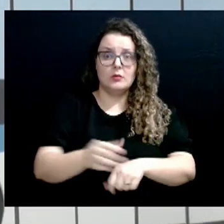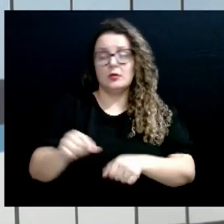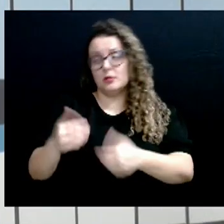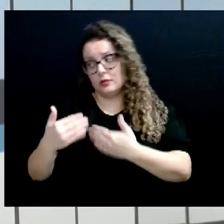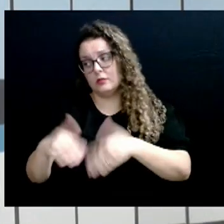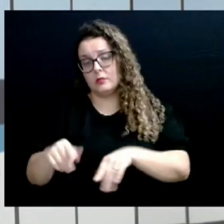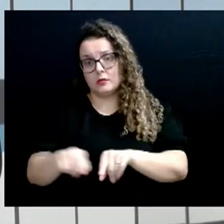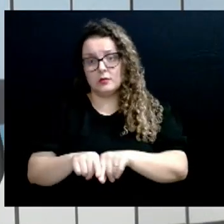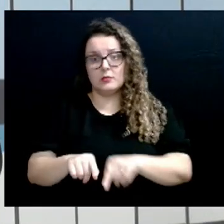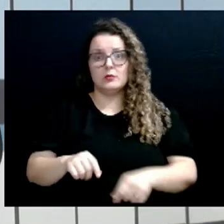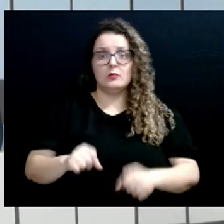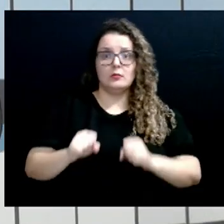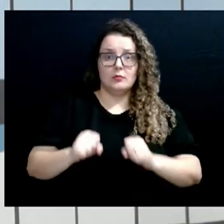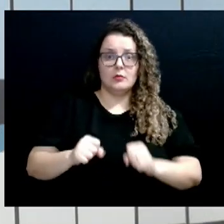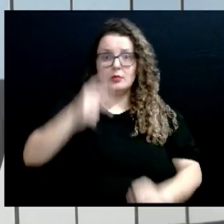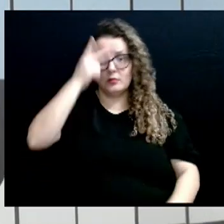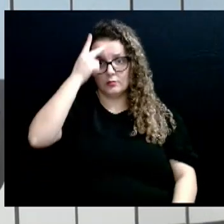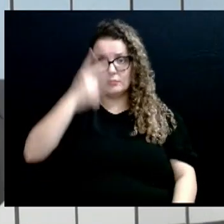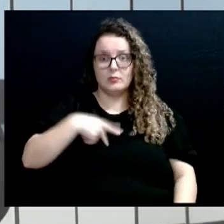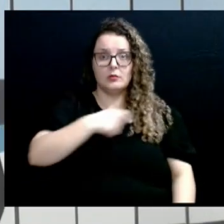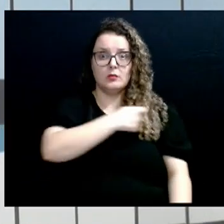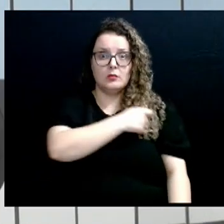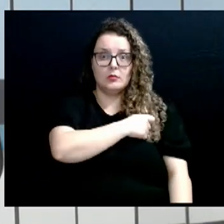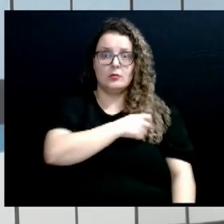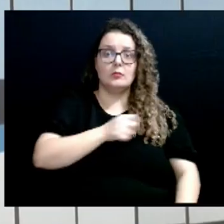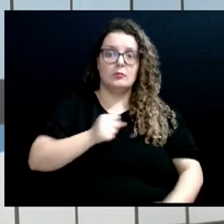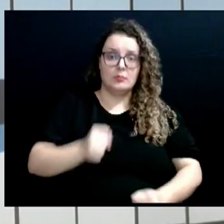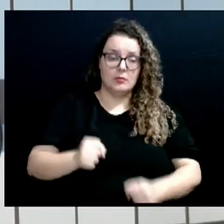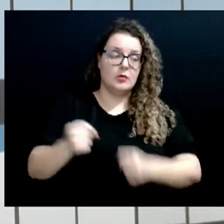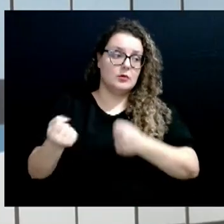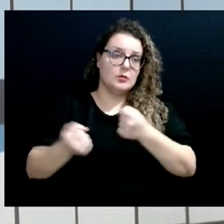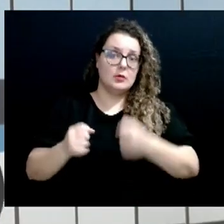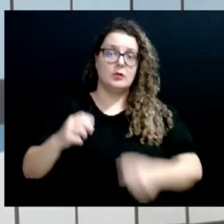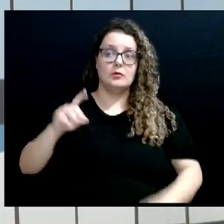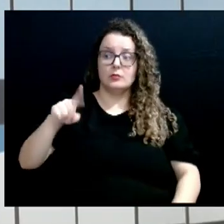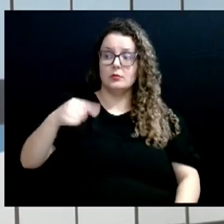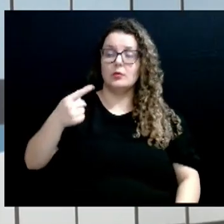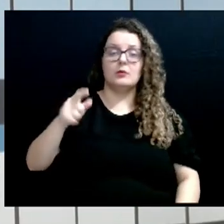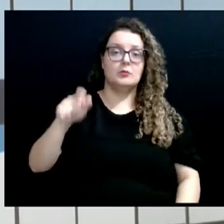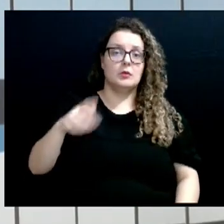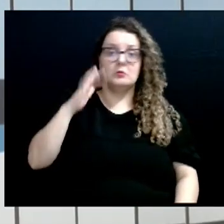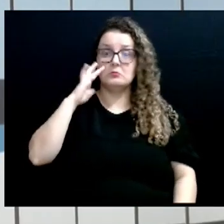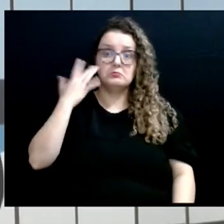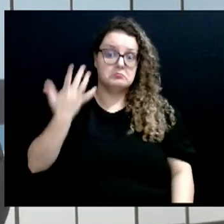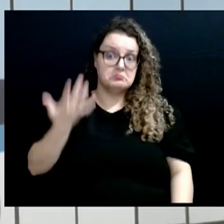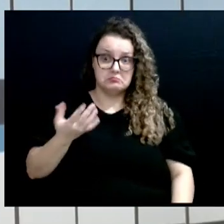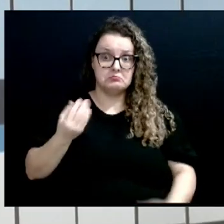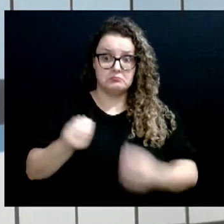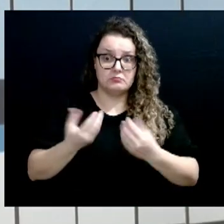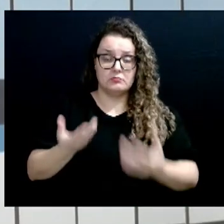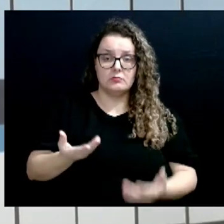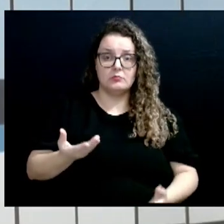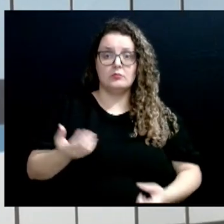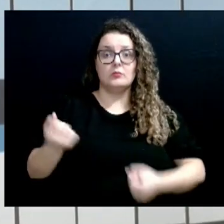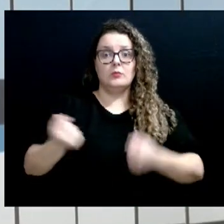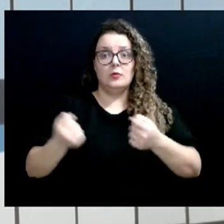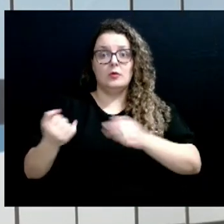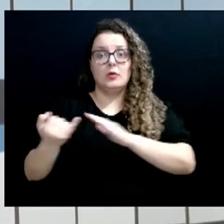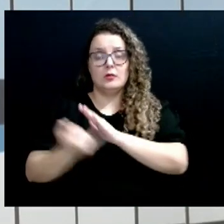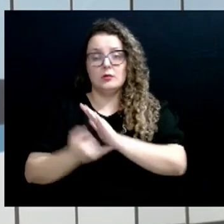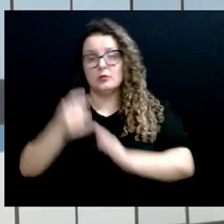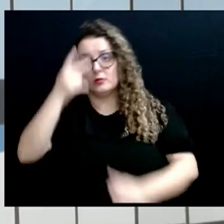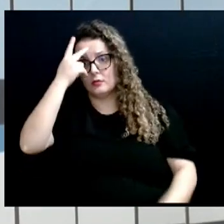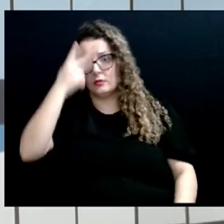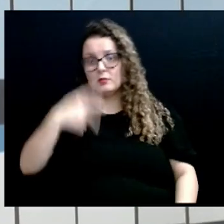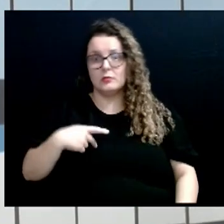próprio aluno, pode ser num carro de um terceiro, que ele indicar, também não sei como é que vai ser isso, no carro do instrutor, entendeu? Ou no carro da